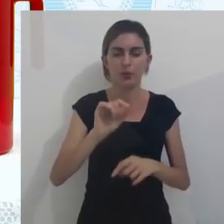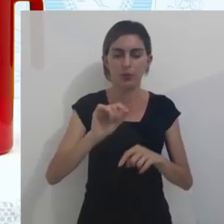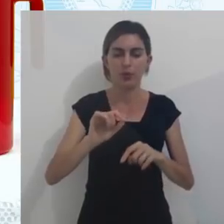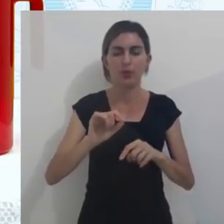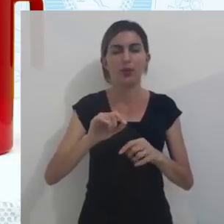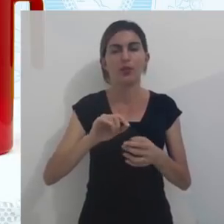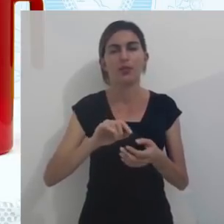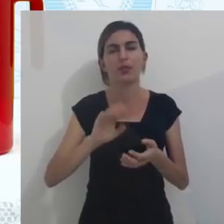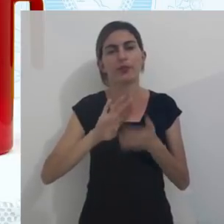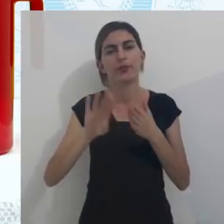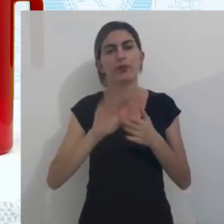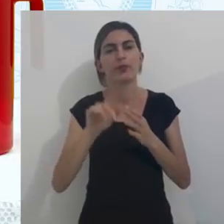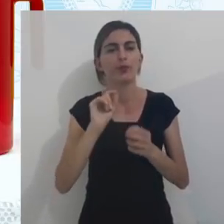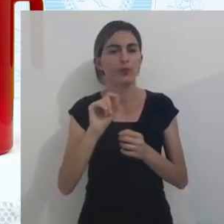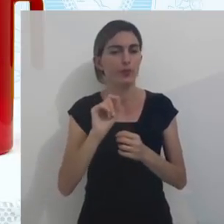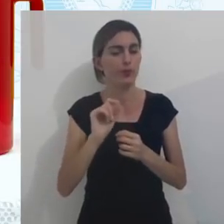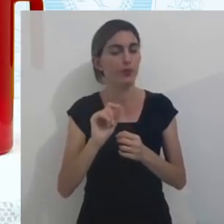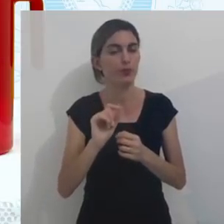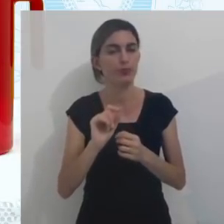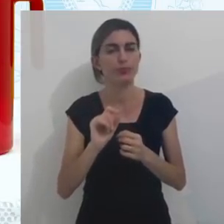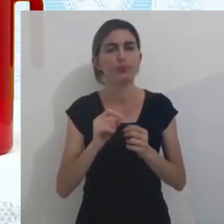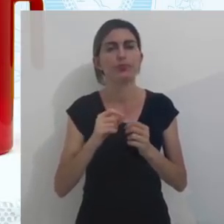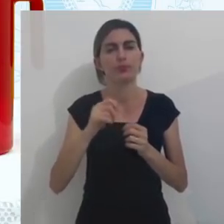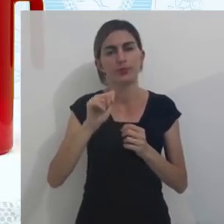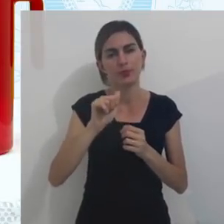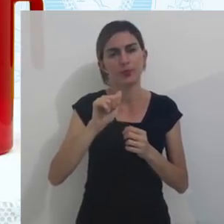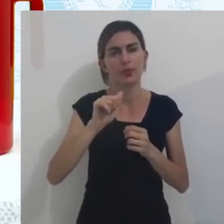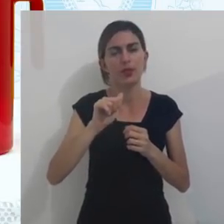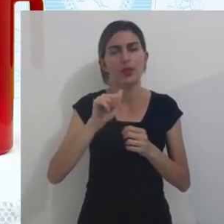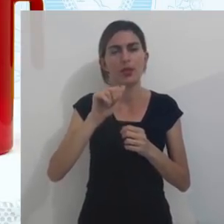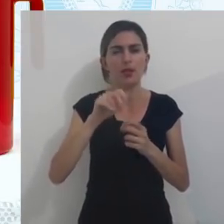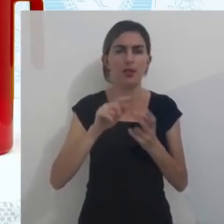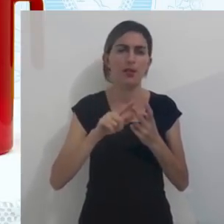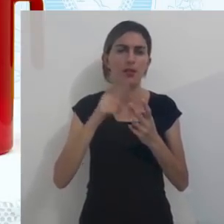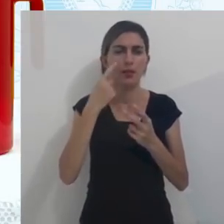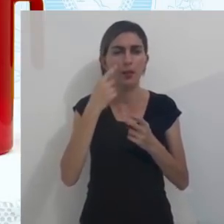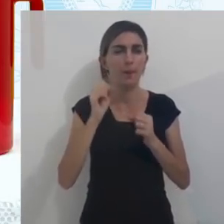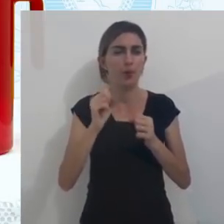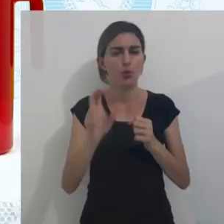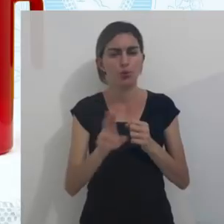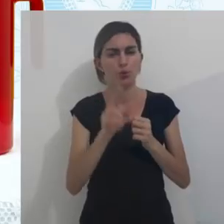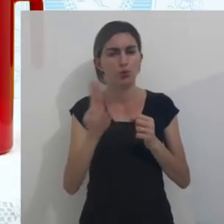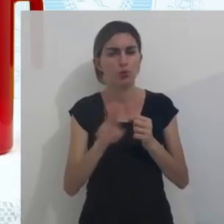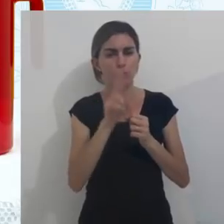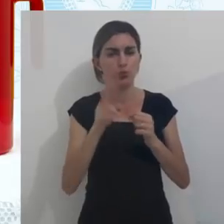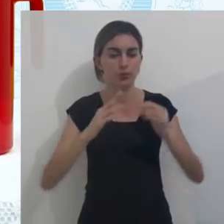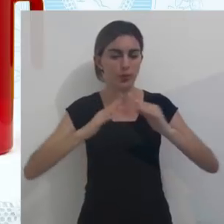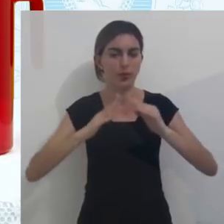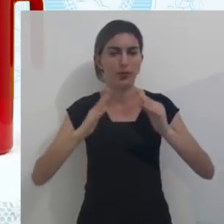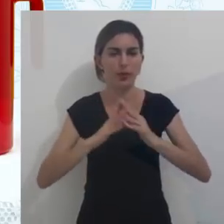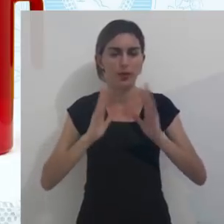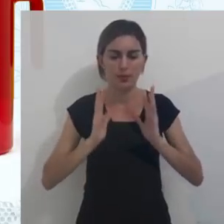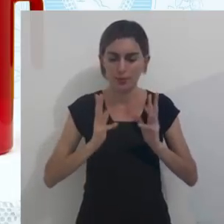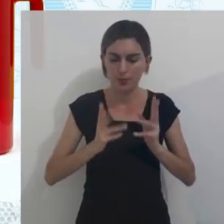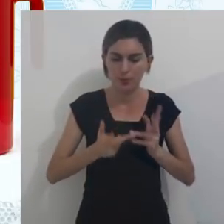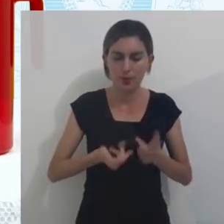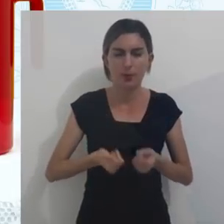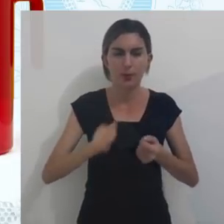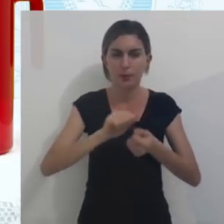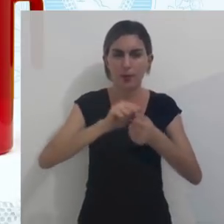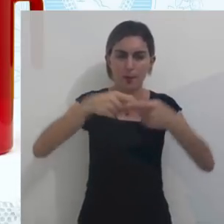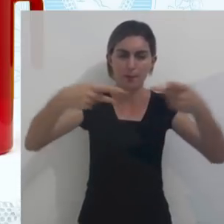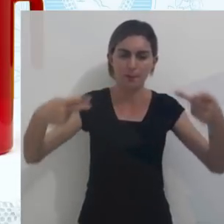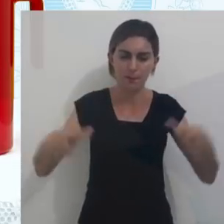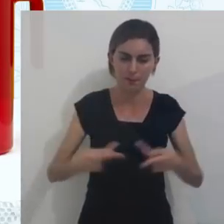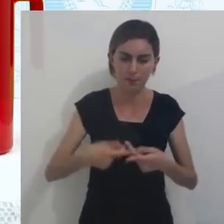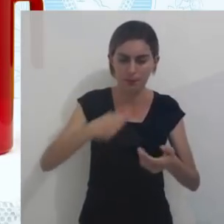produto aqui, né, que é um produto adstringente, que você pode muito bem utilizar em casa para limpar panelas,